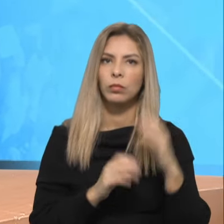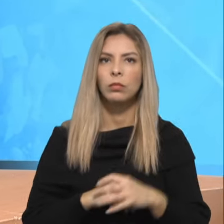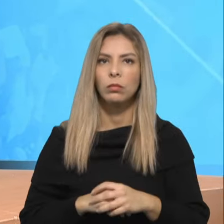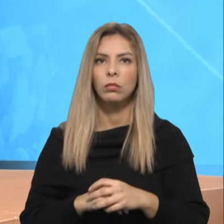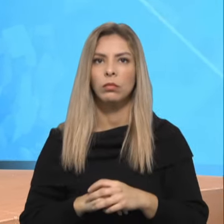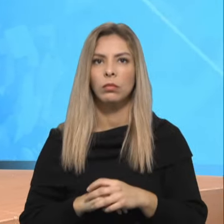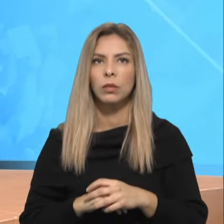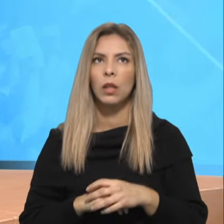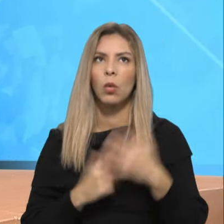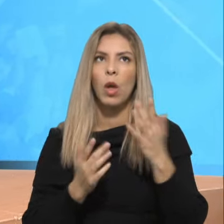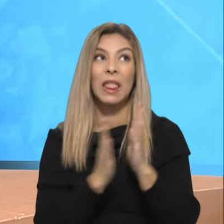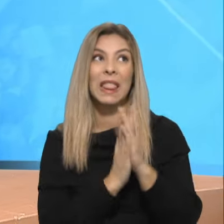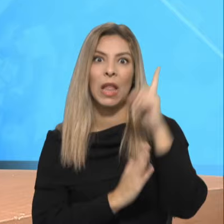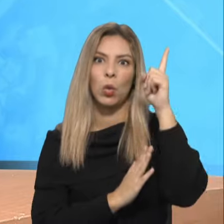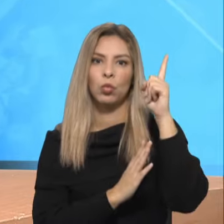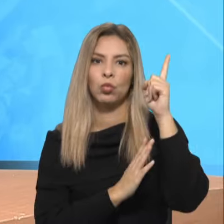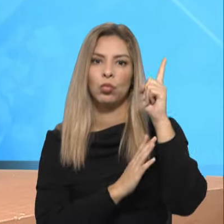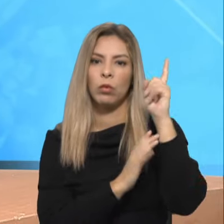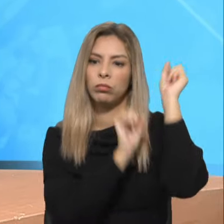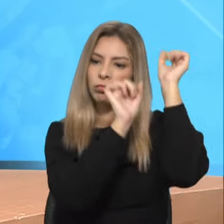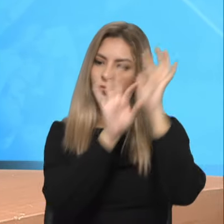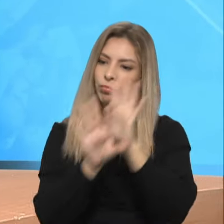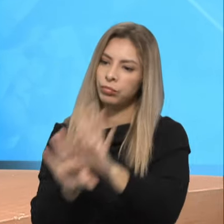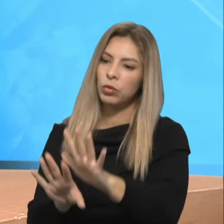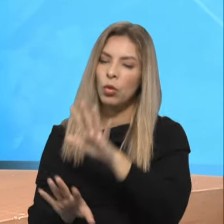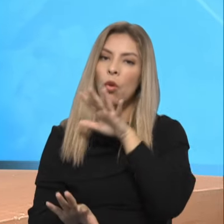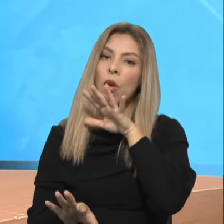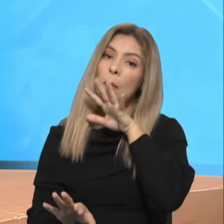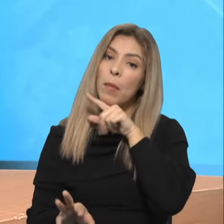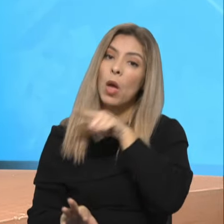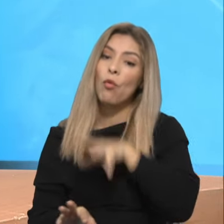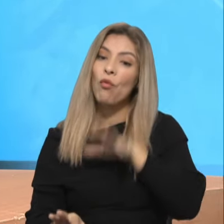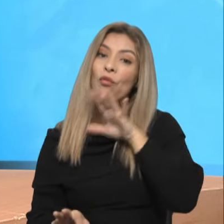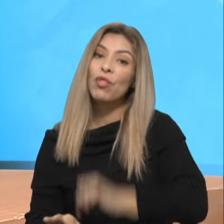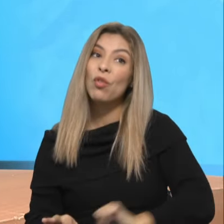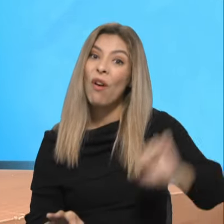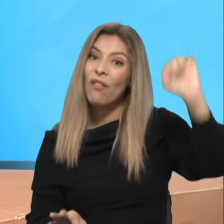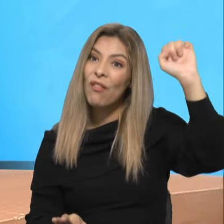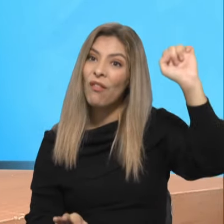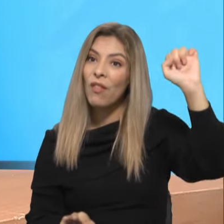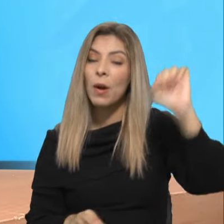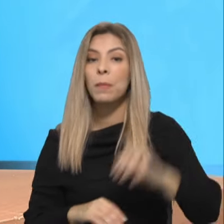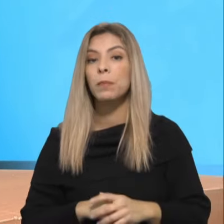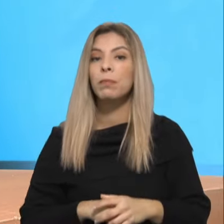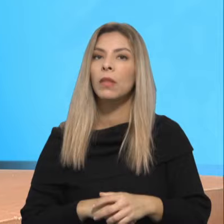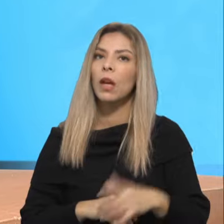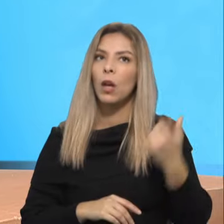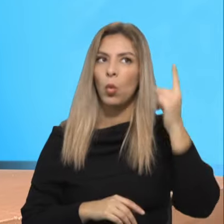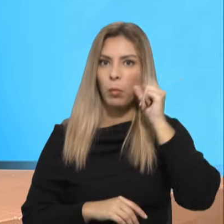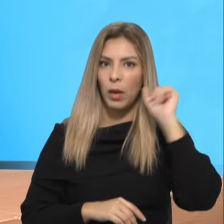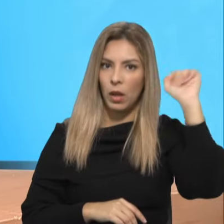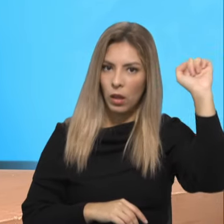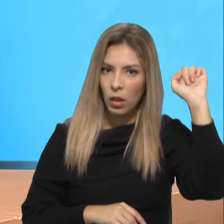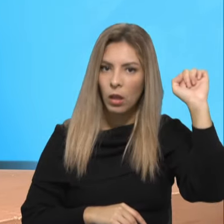aparecer uma invocação de Deus que declara que Maria vai ser a mãe do seu filho. Portanto, temos aqui quase uma afirmação trinitária. O Pai,